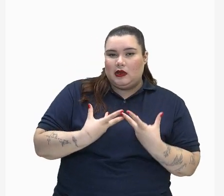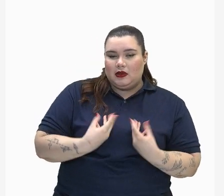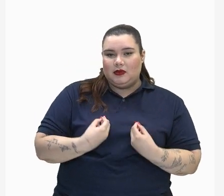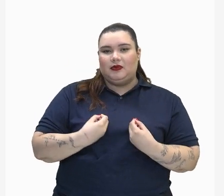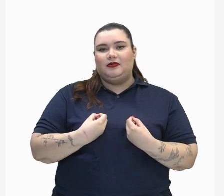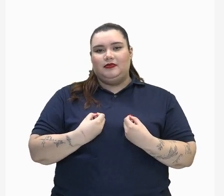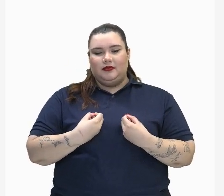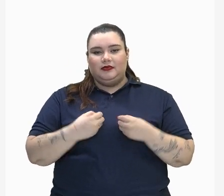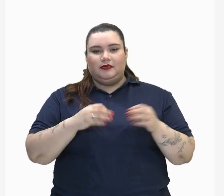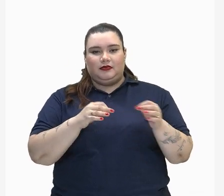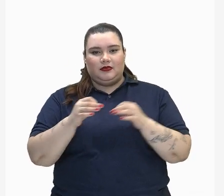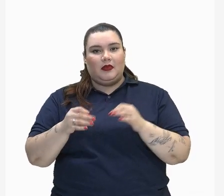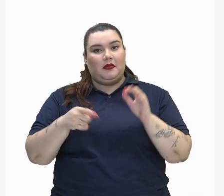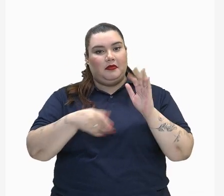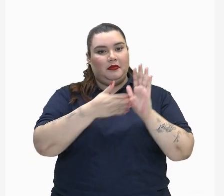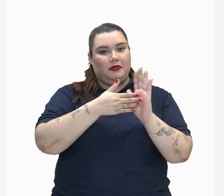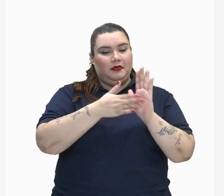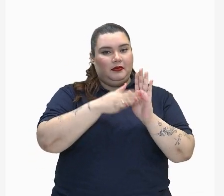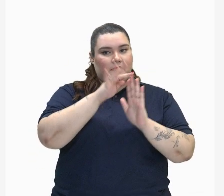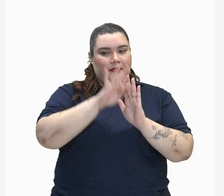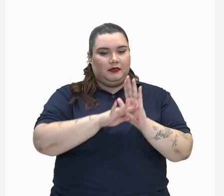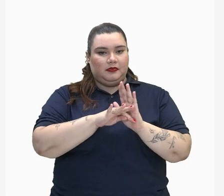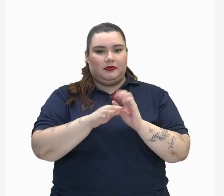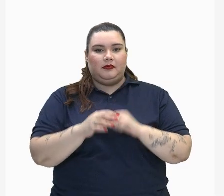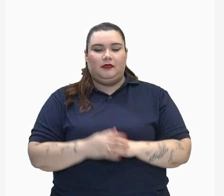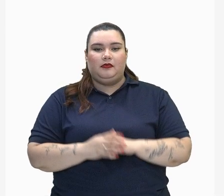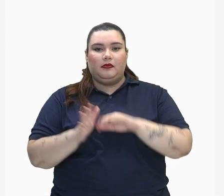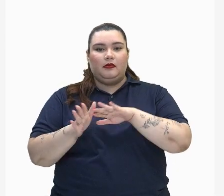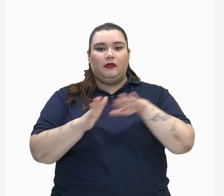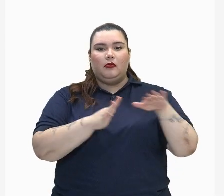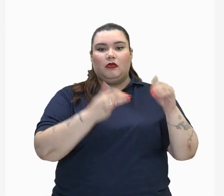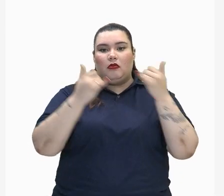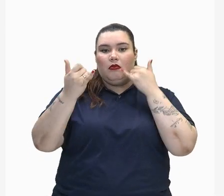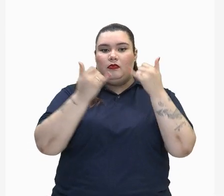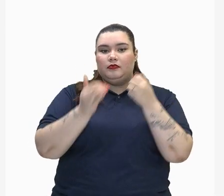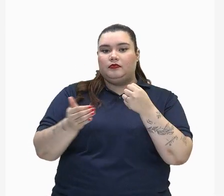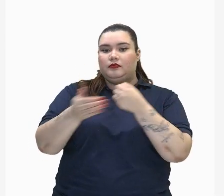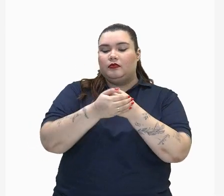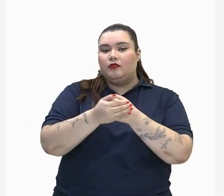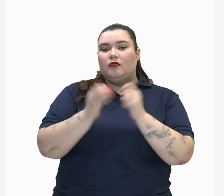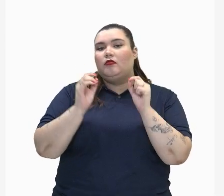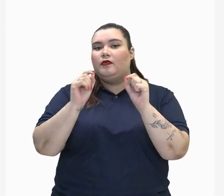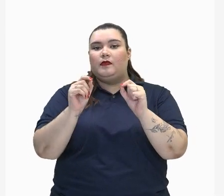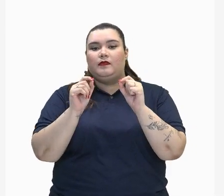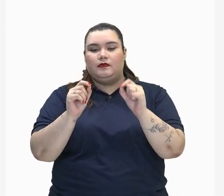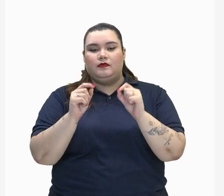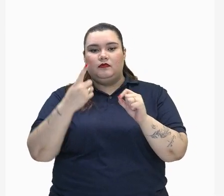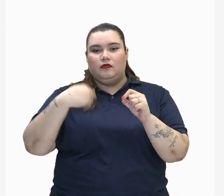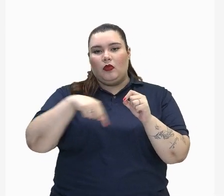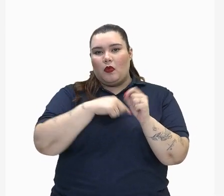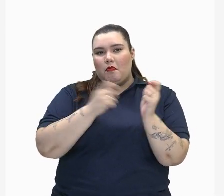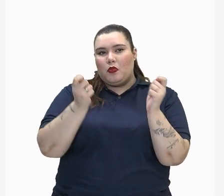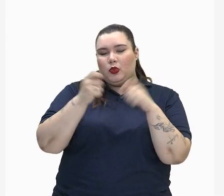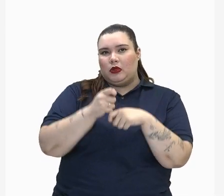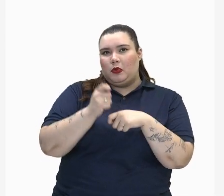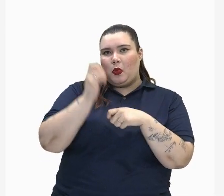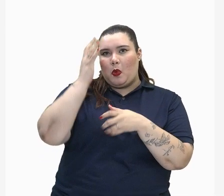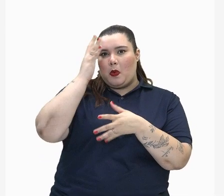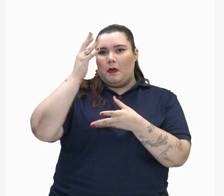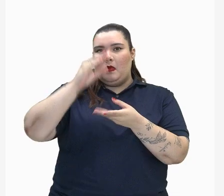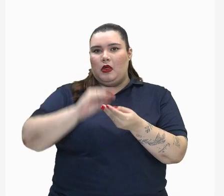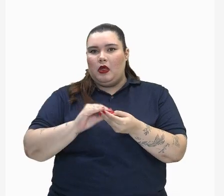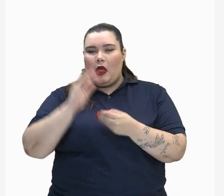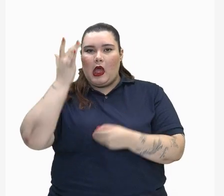estar lá no texto. Já as informações implícitas, o que nós podemos sugerir